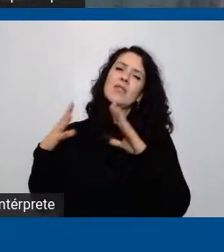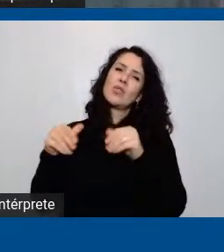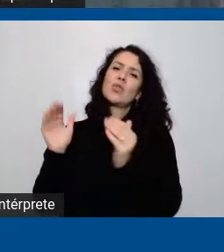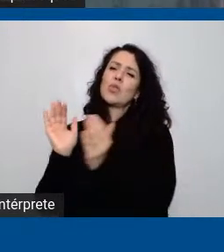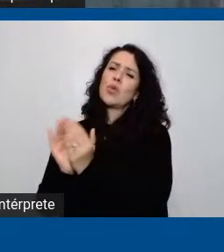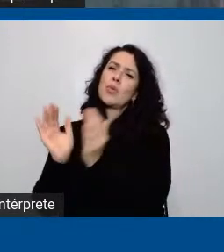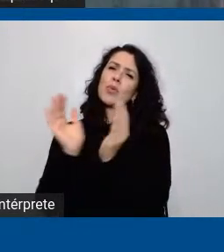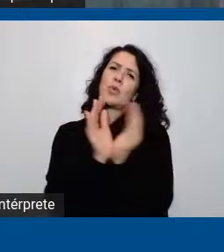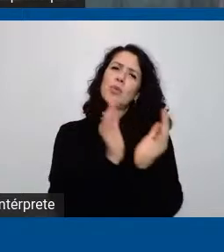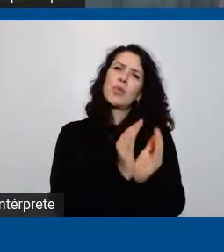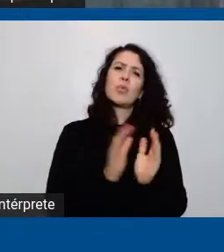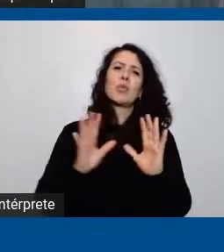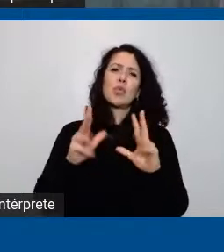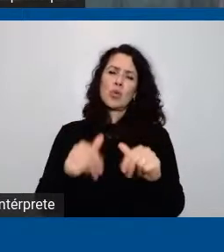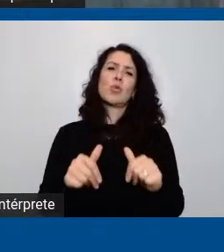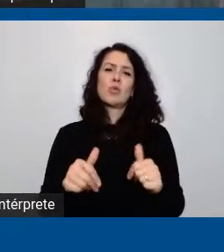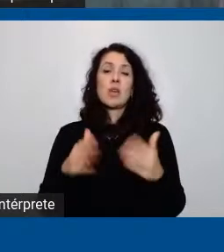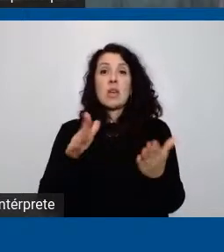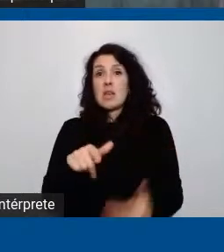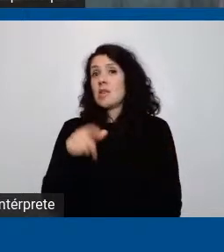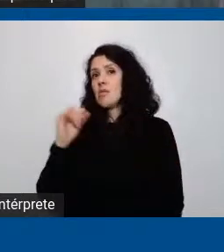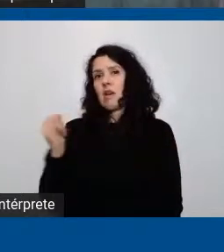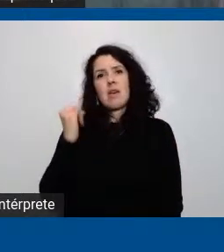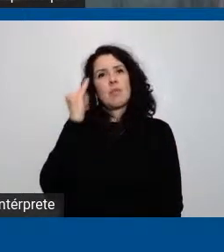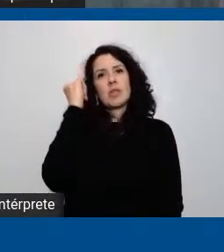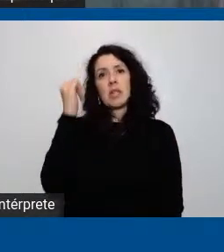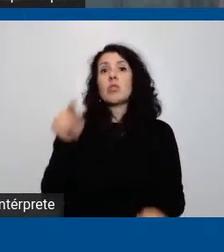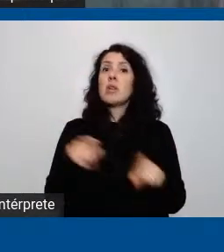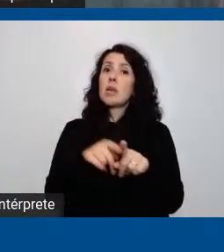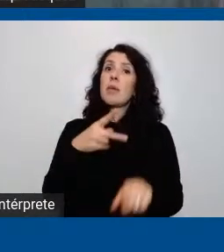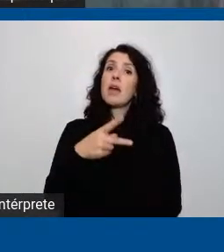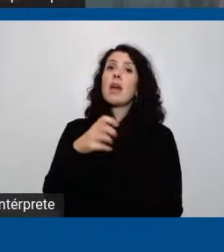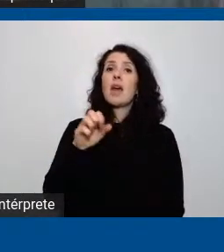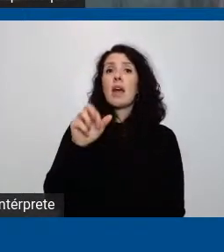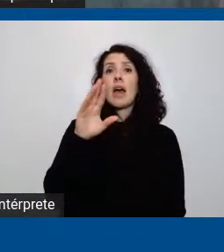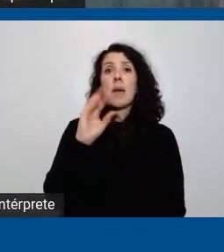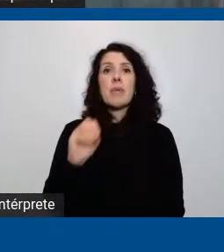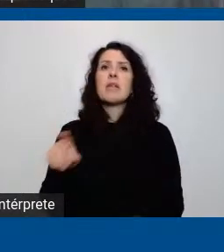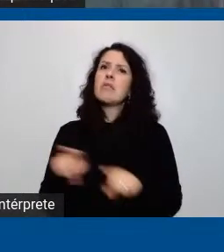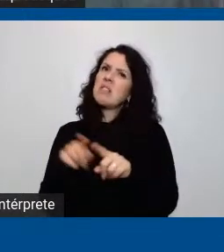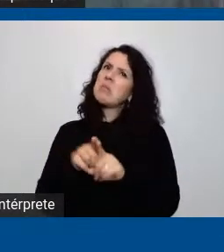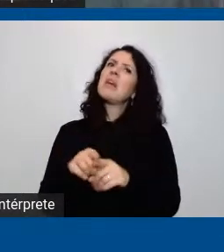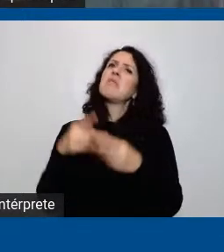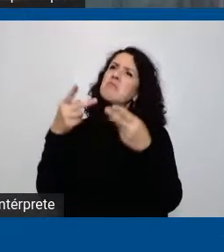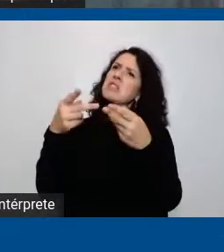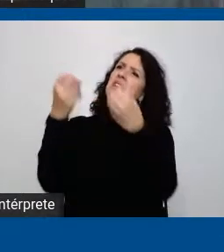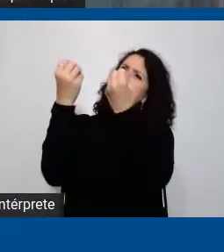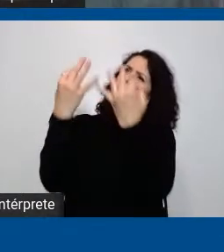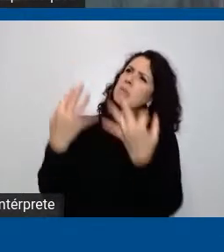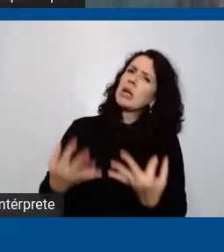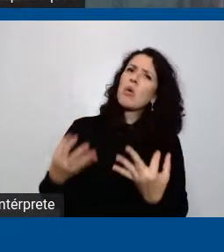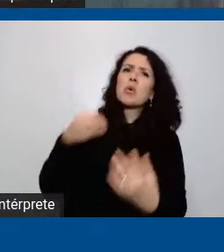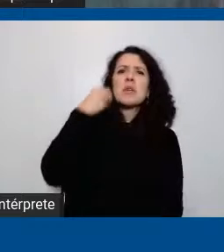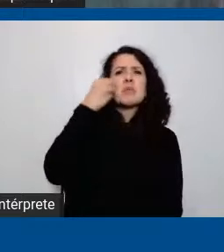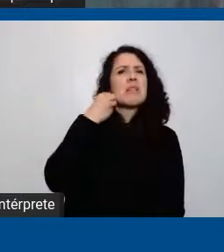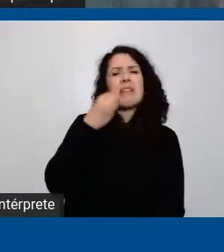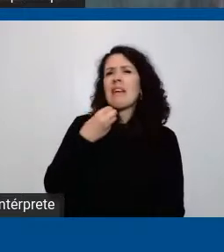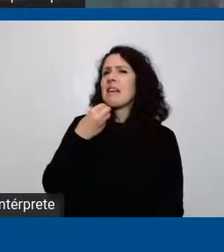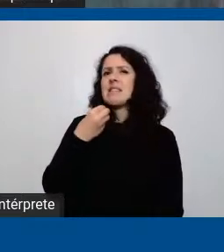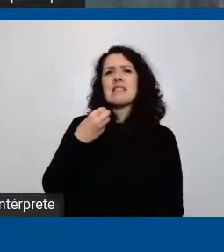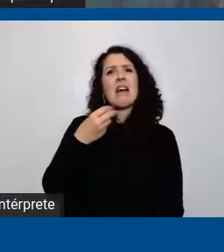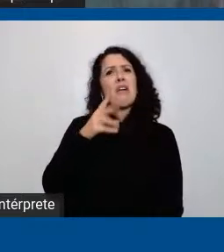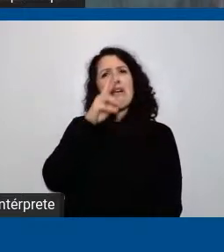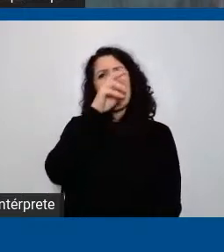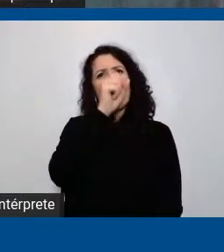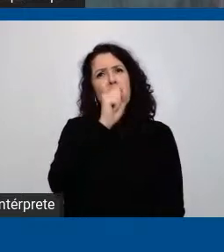partes, mas isso é essencial, né, e ao Pedro por trazer essas visões também, né, de experiência ampla com ambos os